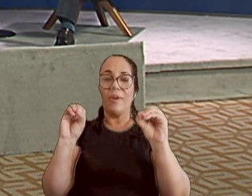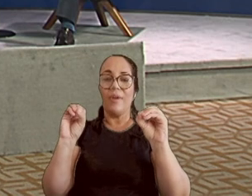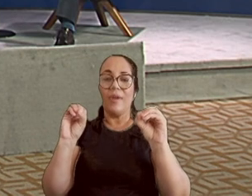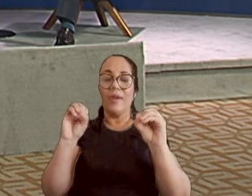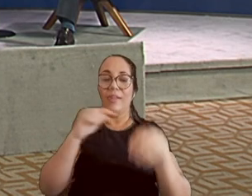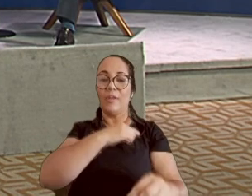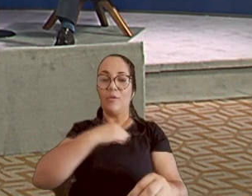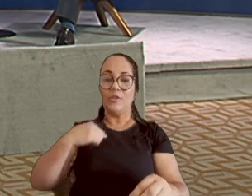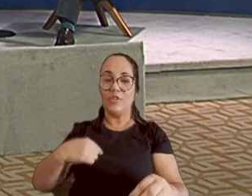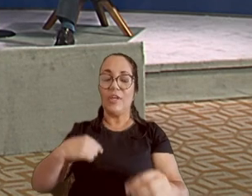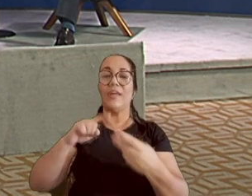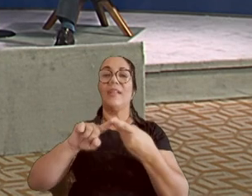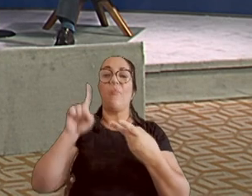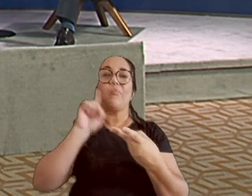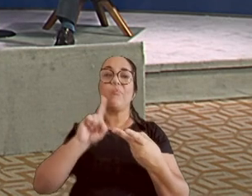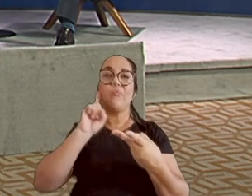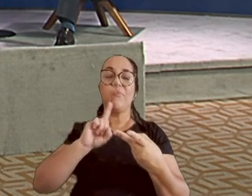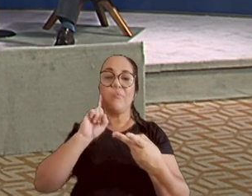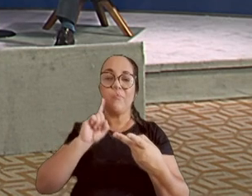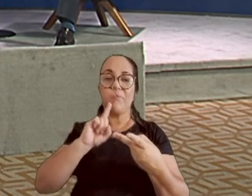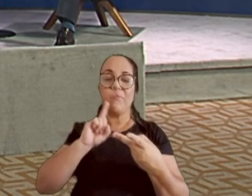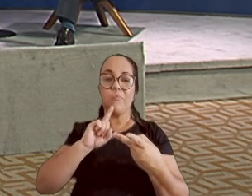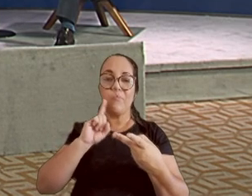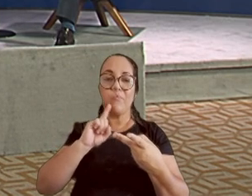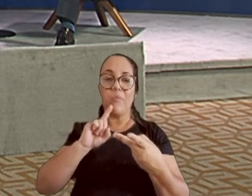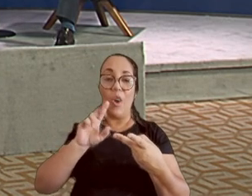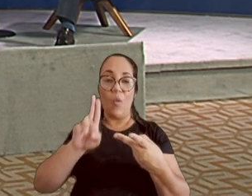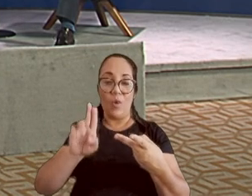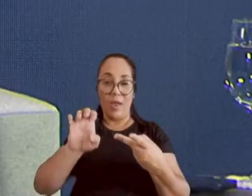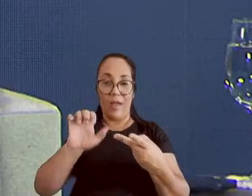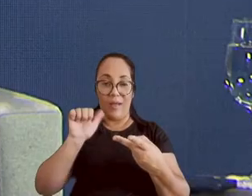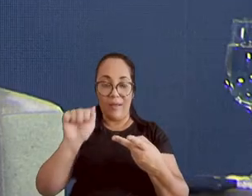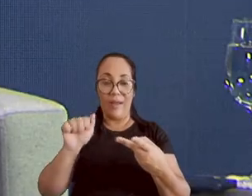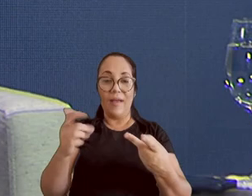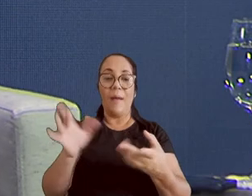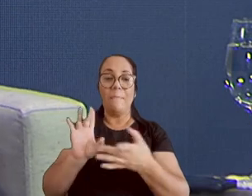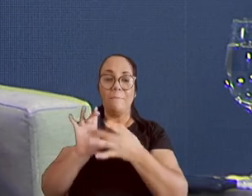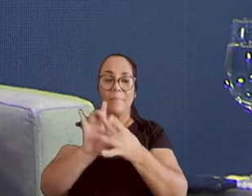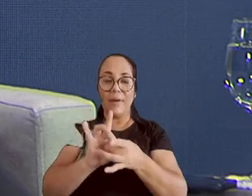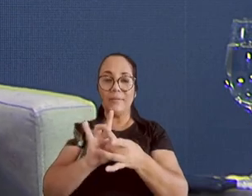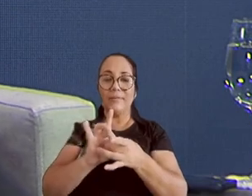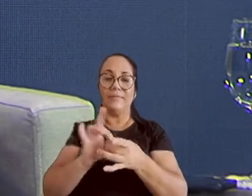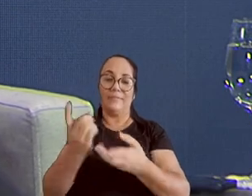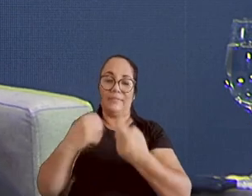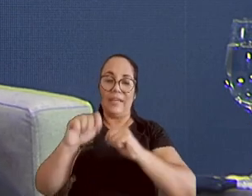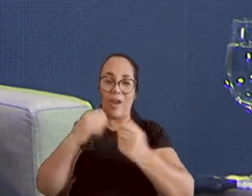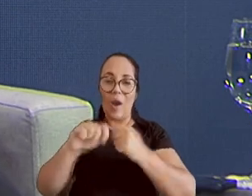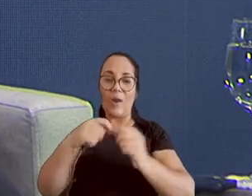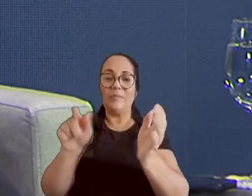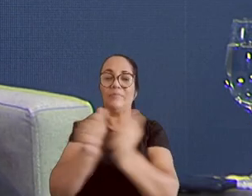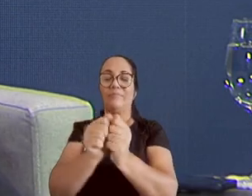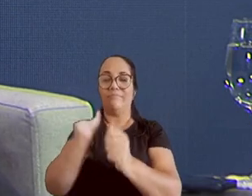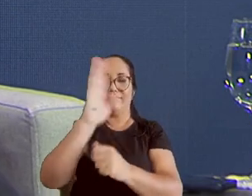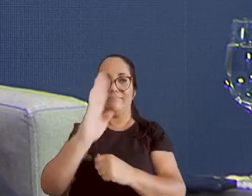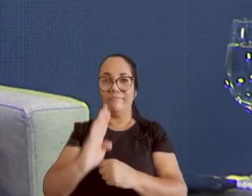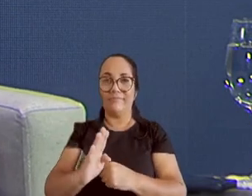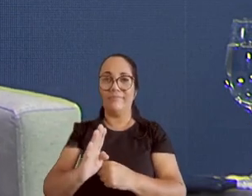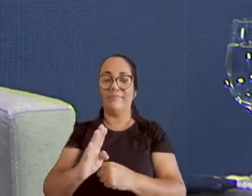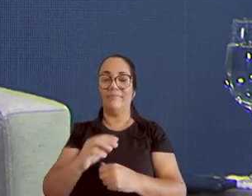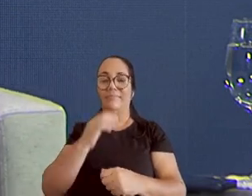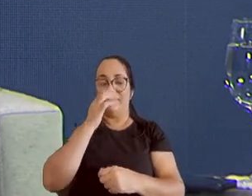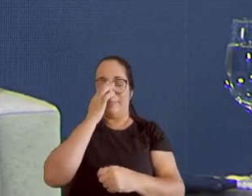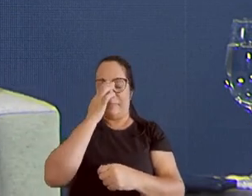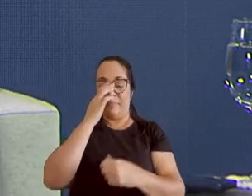União Europeia são os grandes parceiros comerciais do Brasil e aí eu só para concluir um pouco a abertura